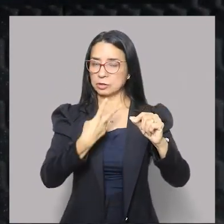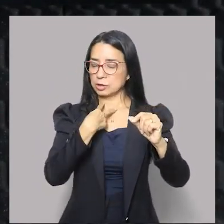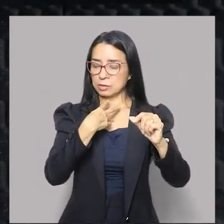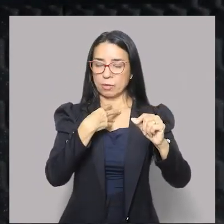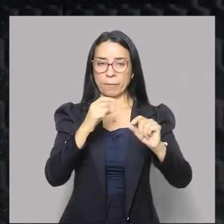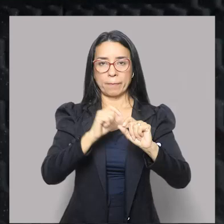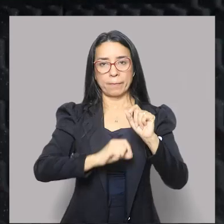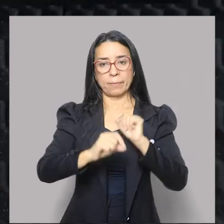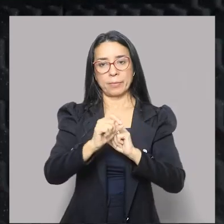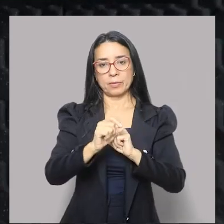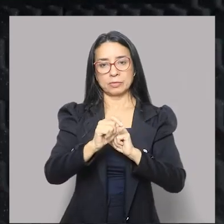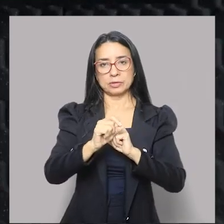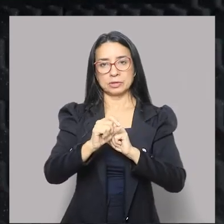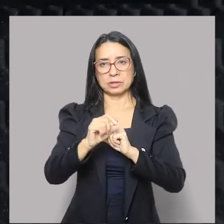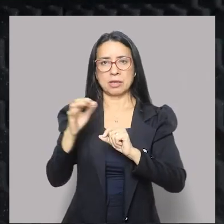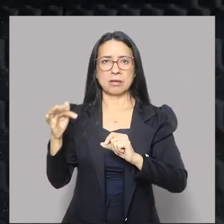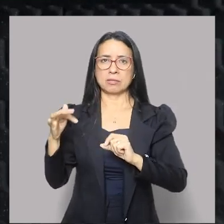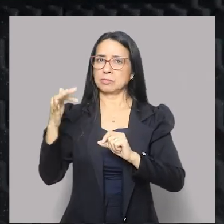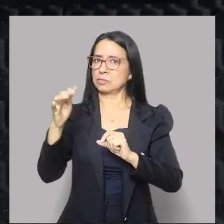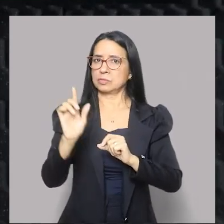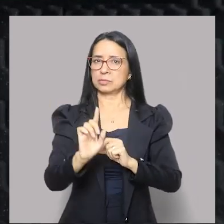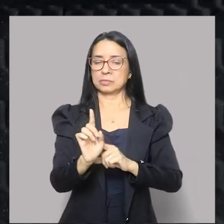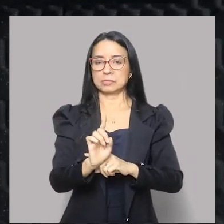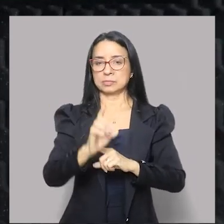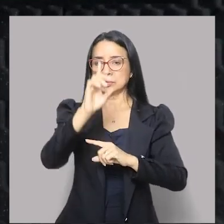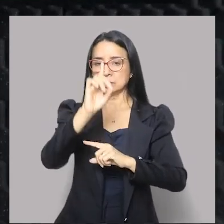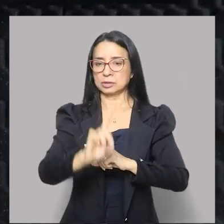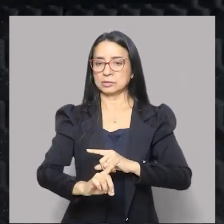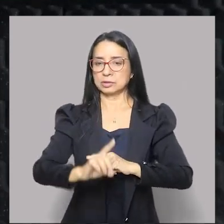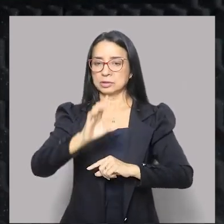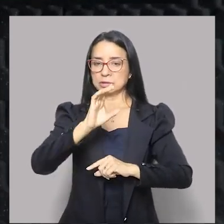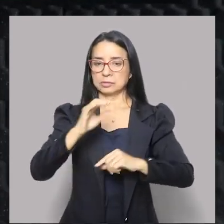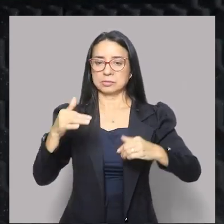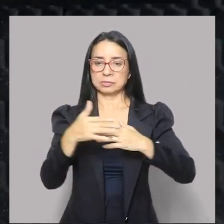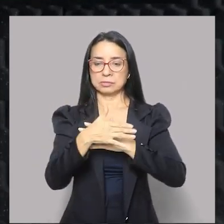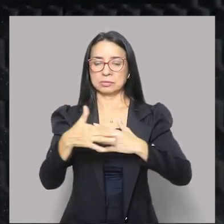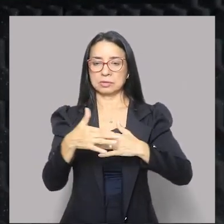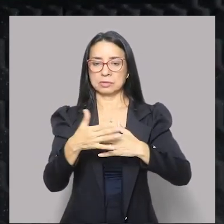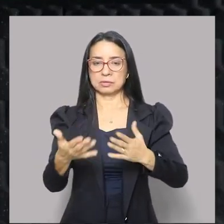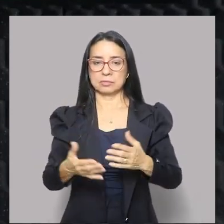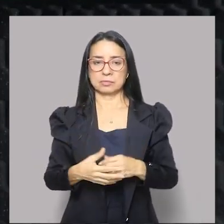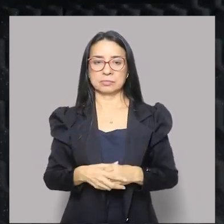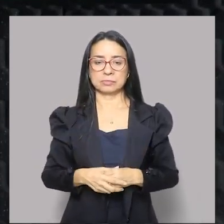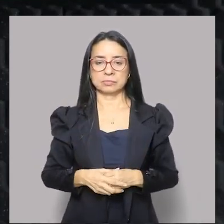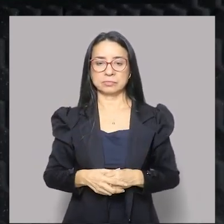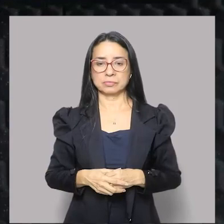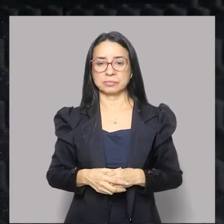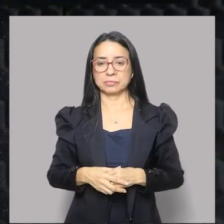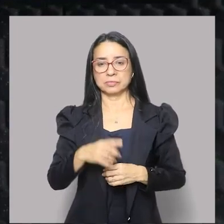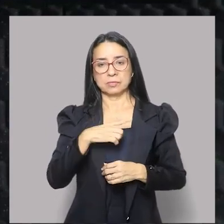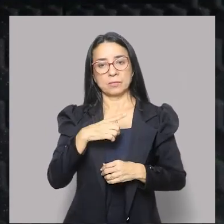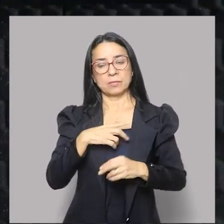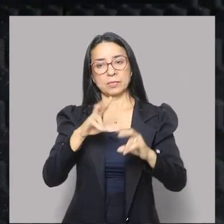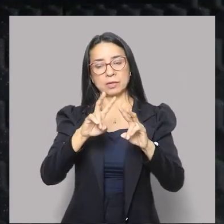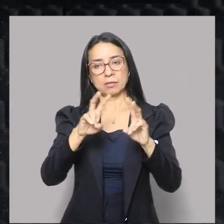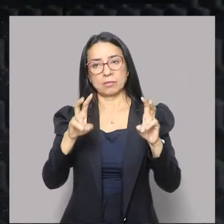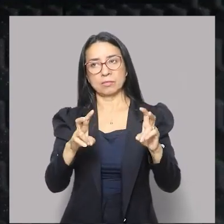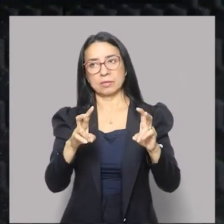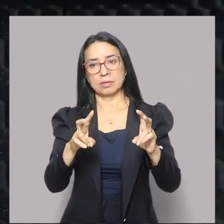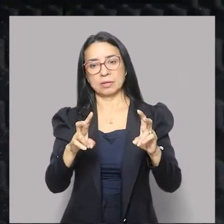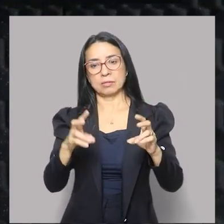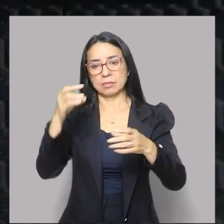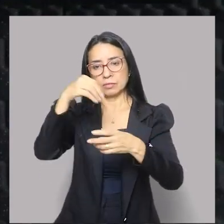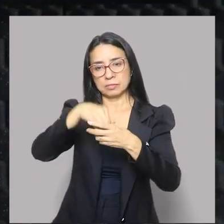de jeito nenhum adiado, que é esse direito à cidade. Portanto, quando a gente tem um tema que